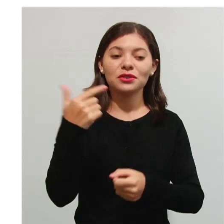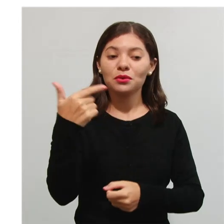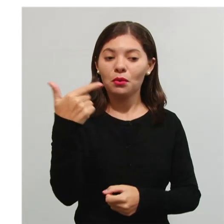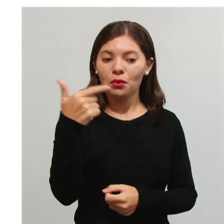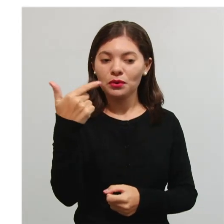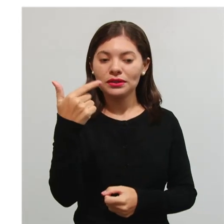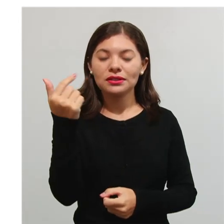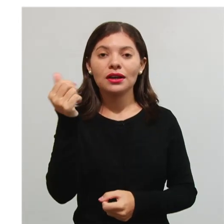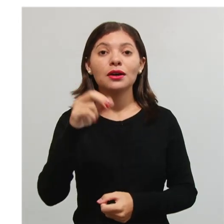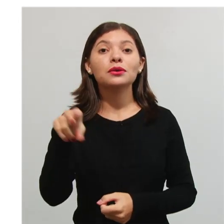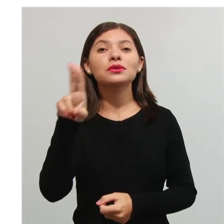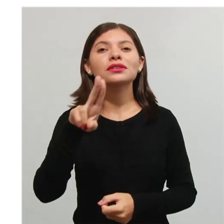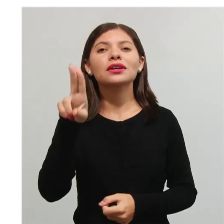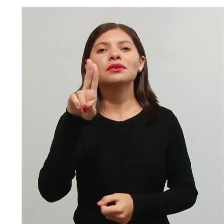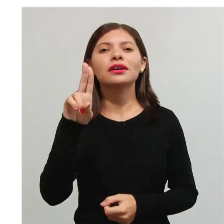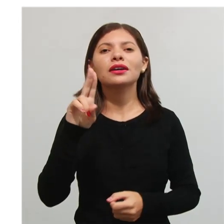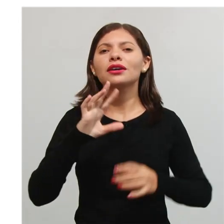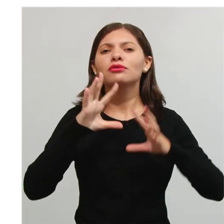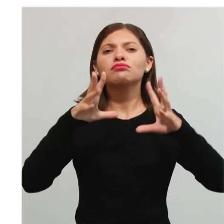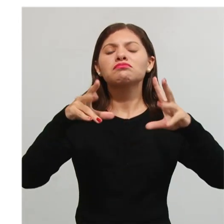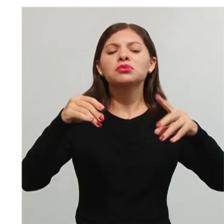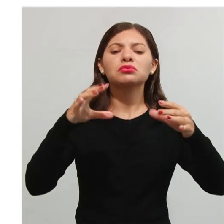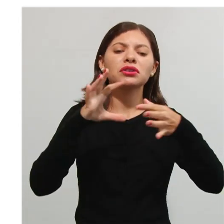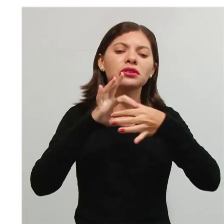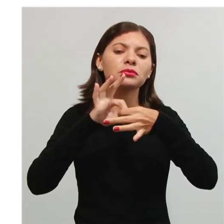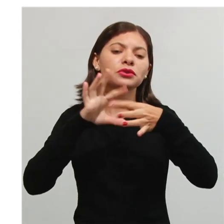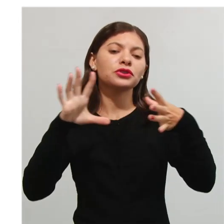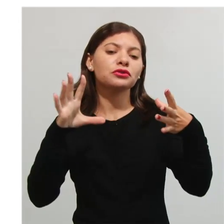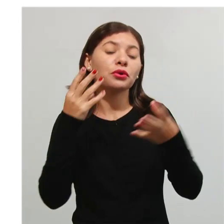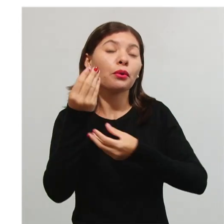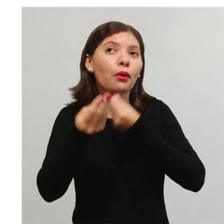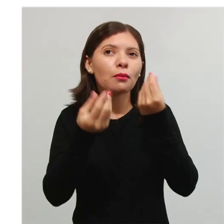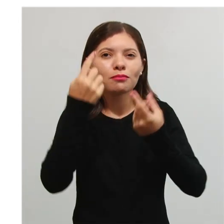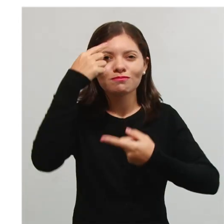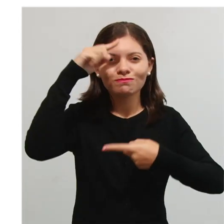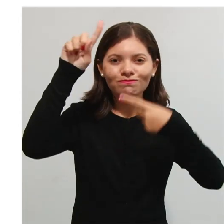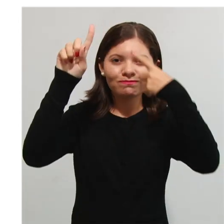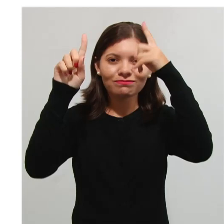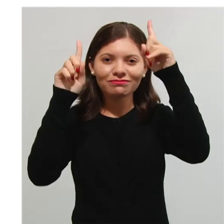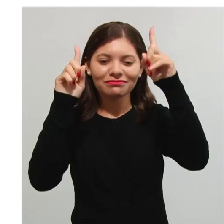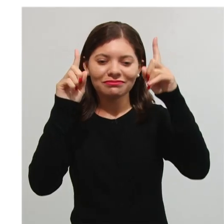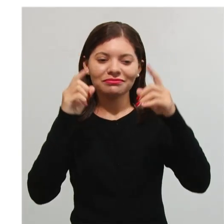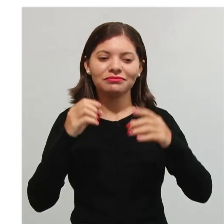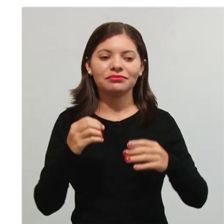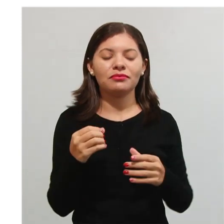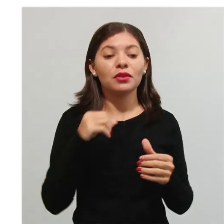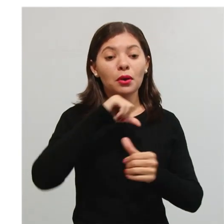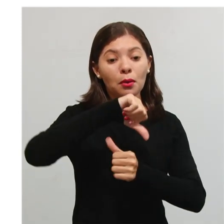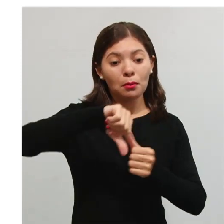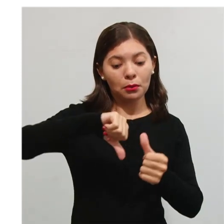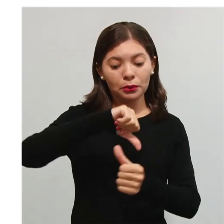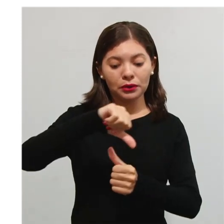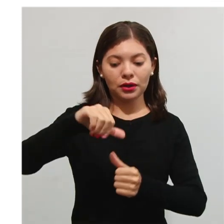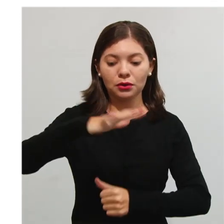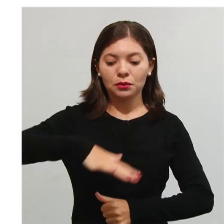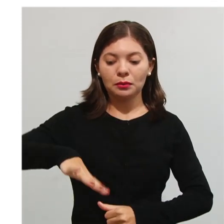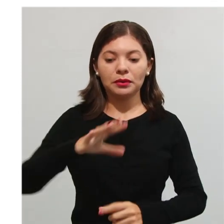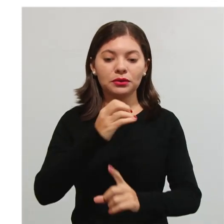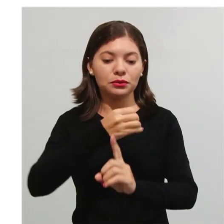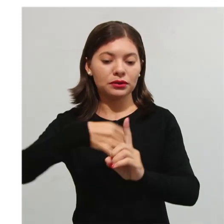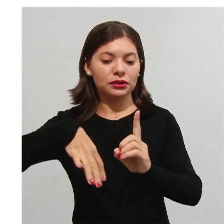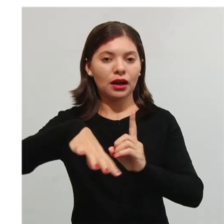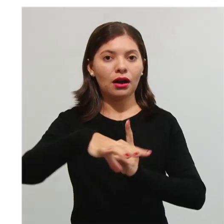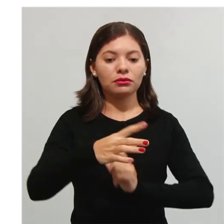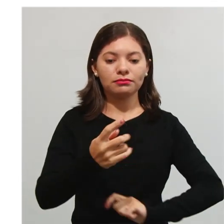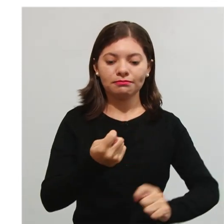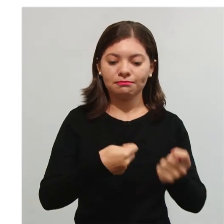é utilizar os recursos disponíveis de forma criativa, transformando um ambiente social e